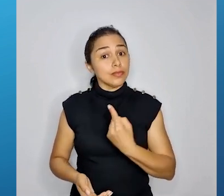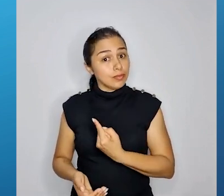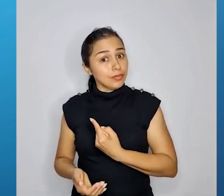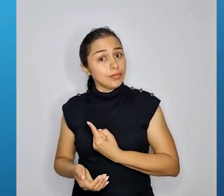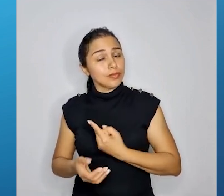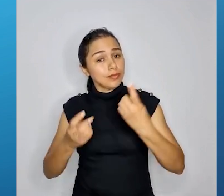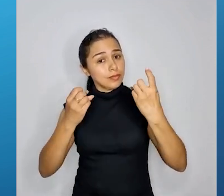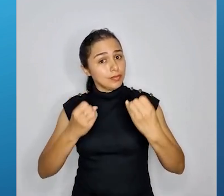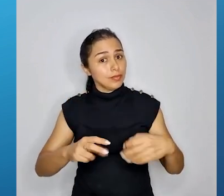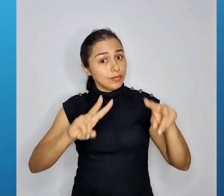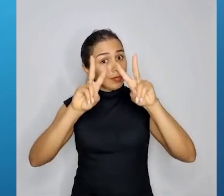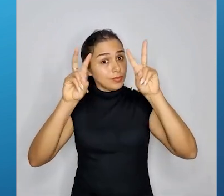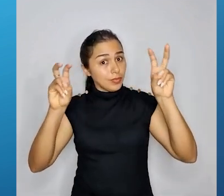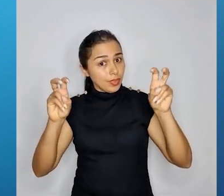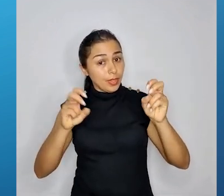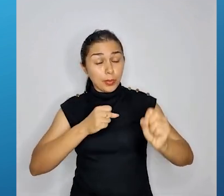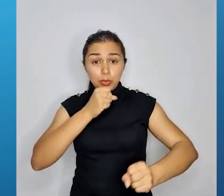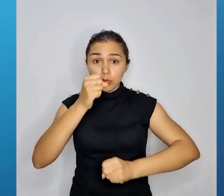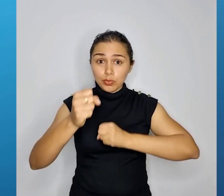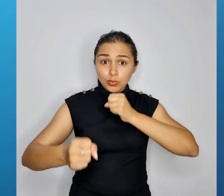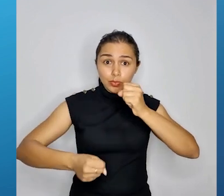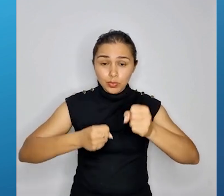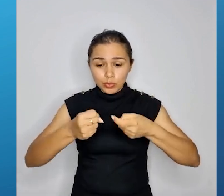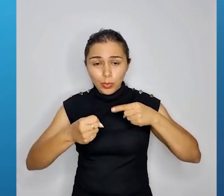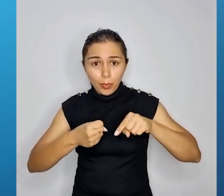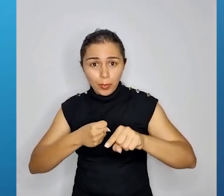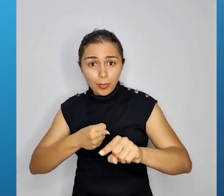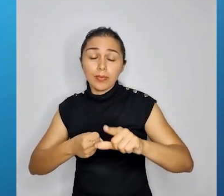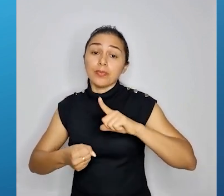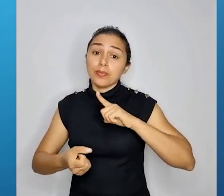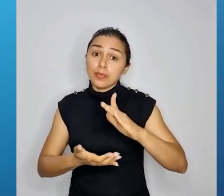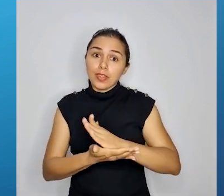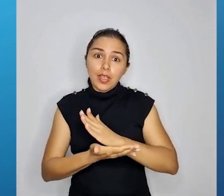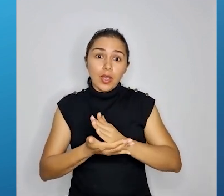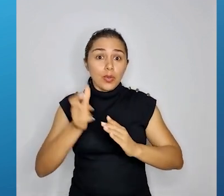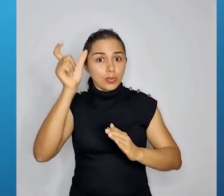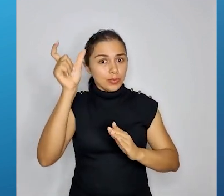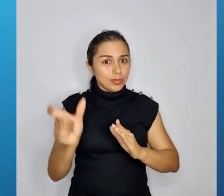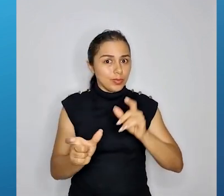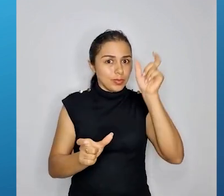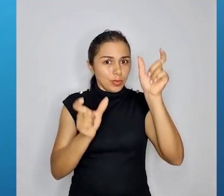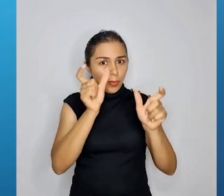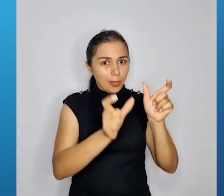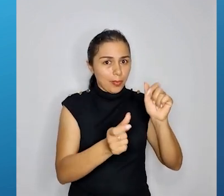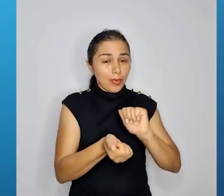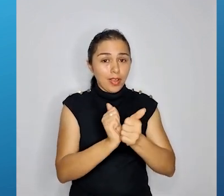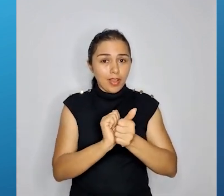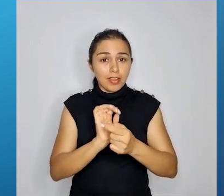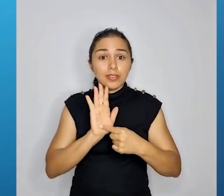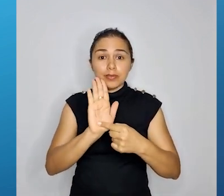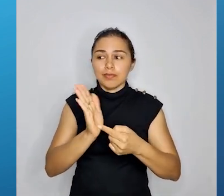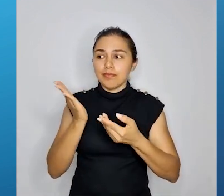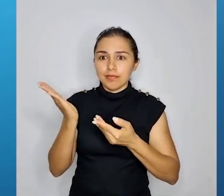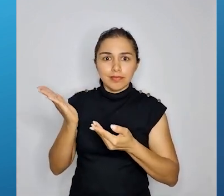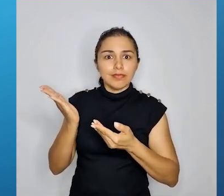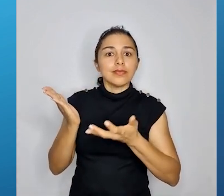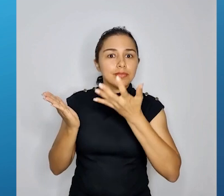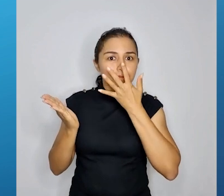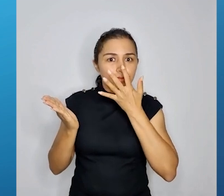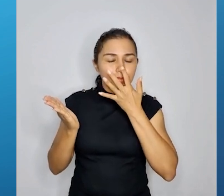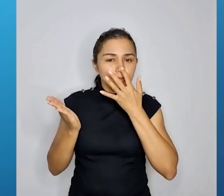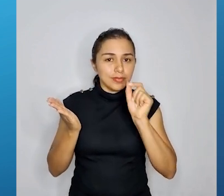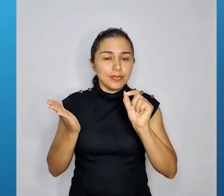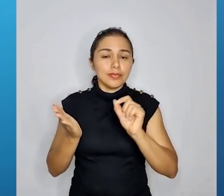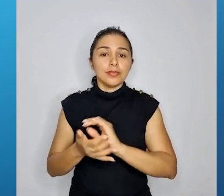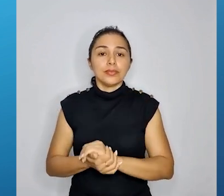estamos falando de maratona, nós temos alguns atletas, eu gostaria que vocês observassem aí essa imagem que eu apresento para vocês